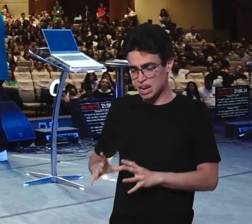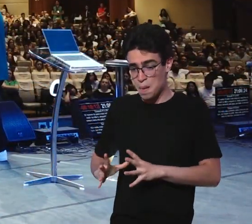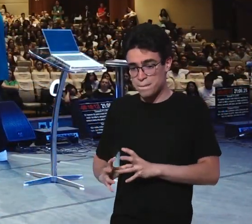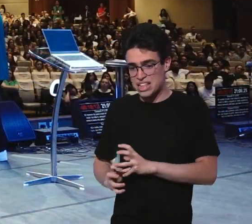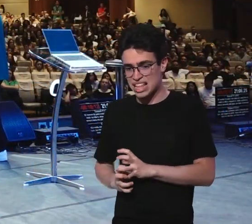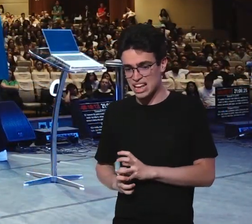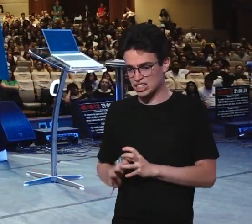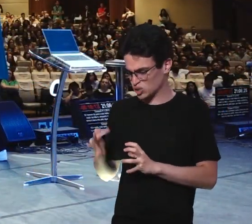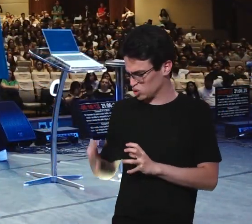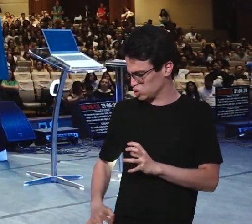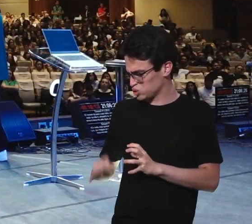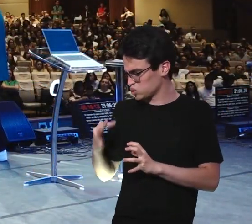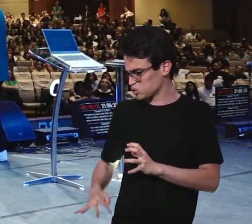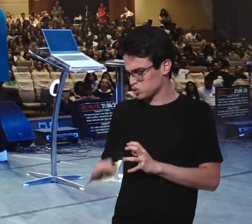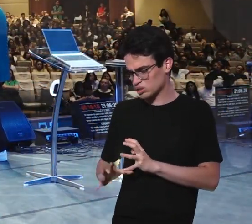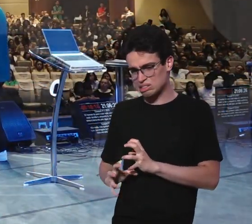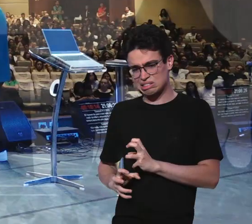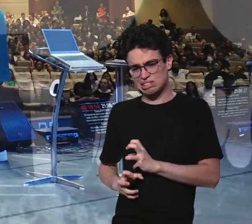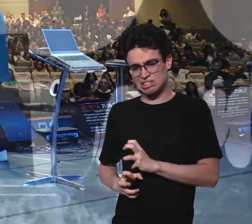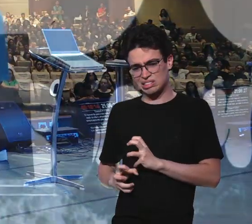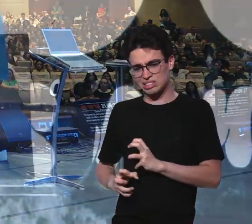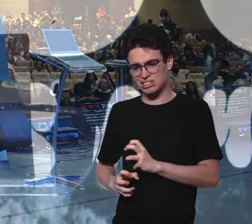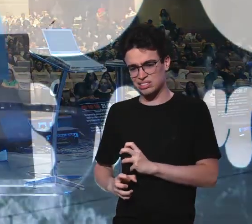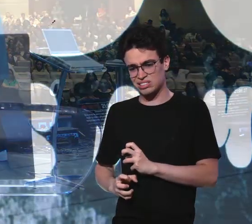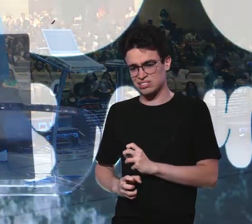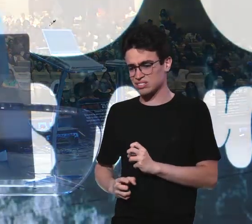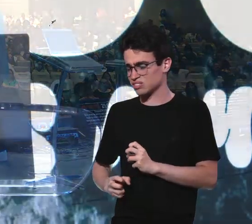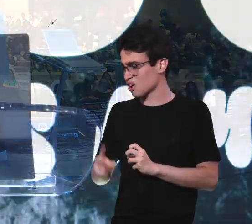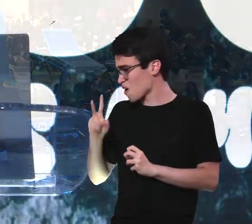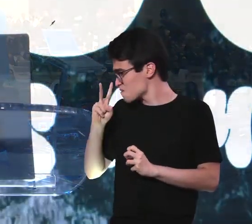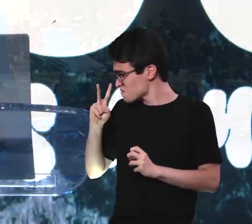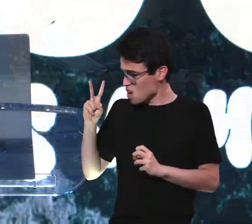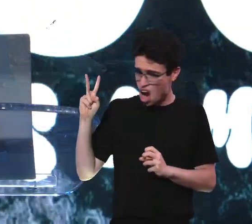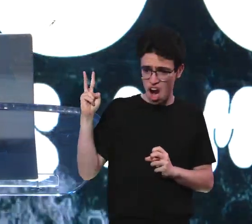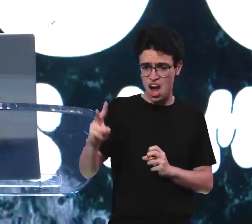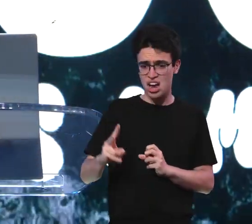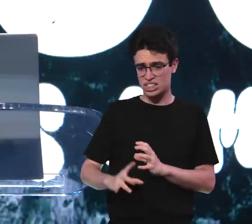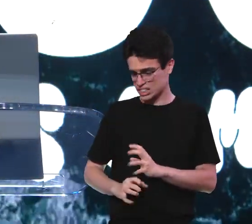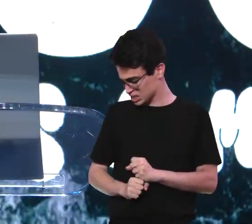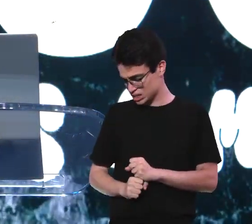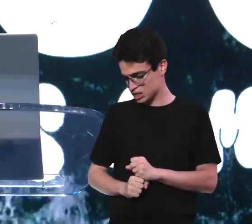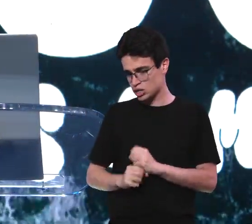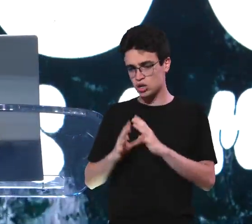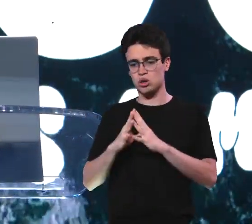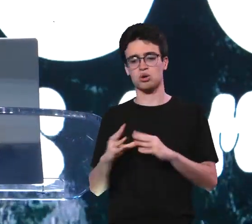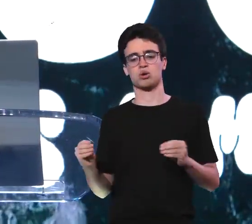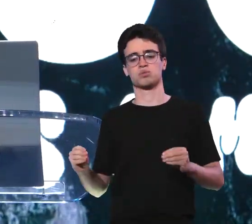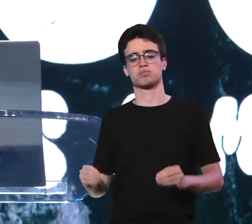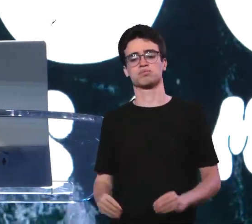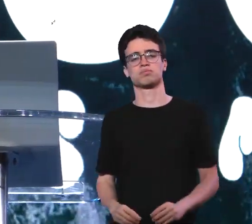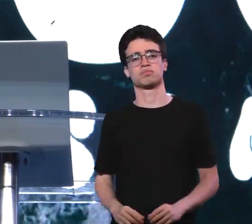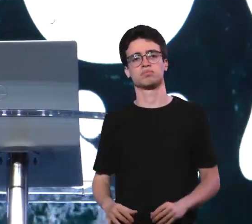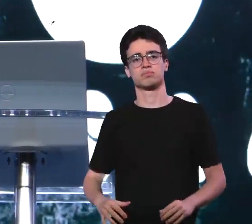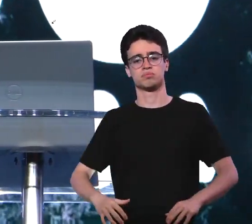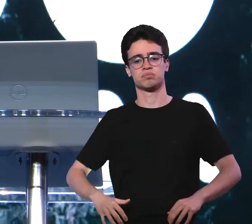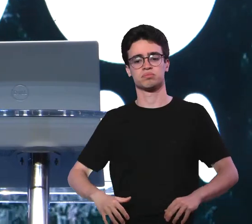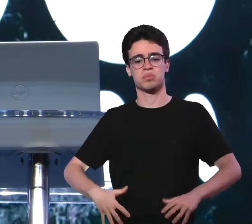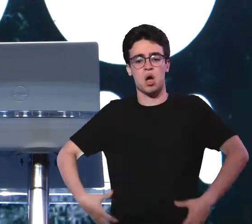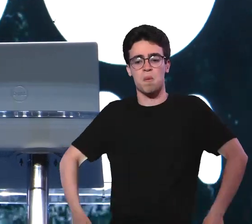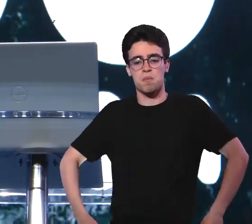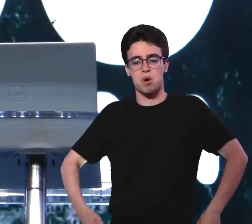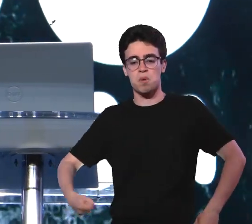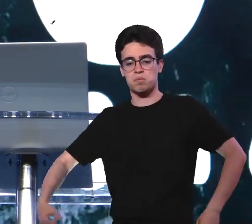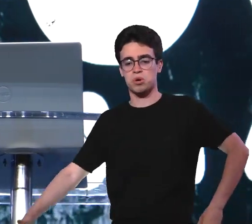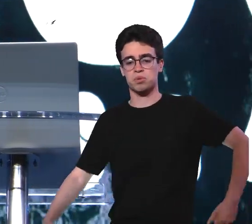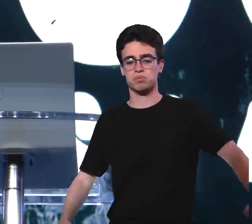apertava, mais dor ela sentia, e que quando chegou no ápice da dor, a dor parou. Ela soltou as muletas, os